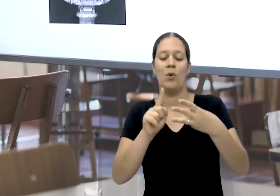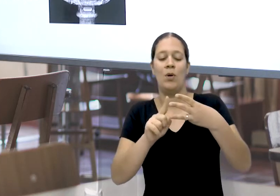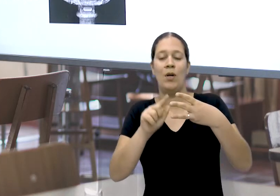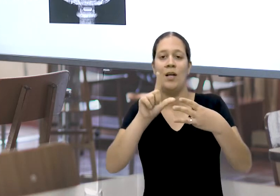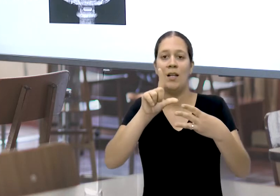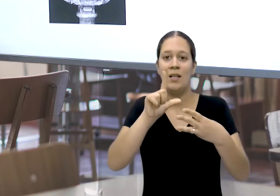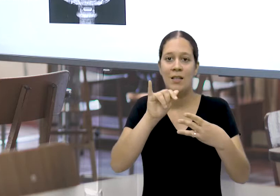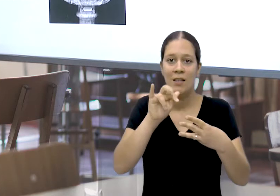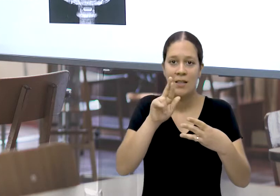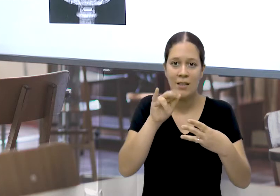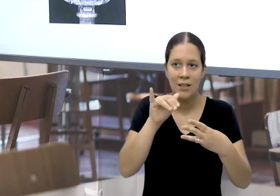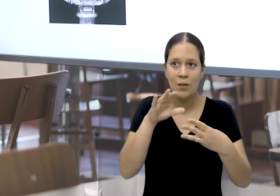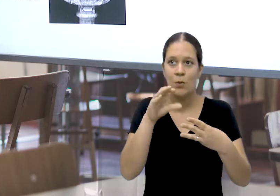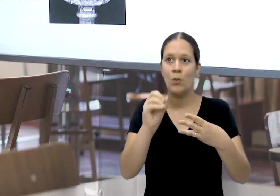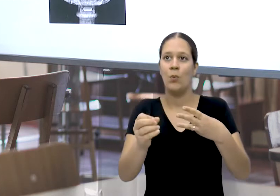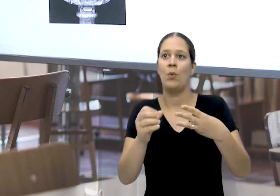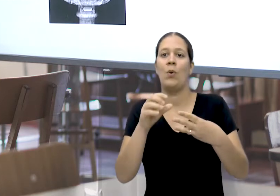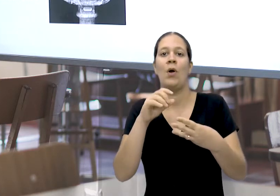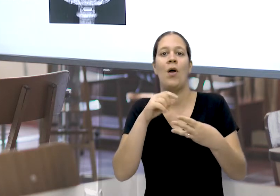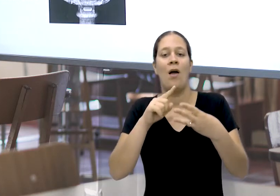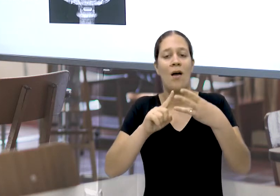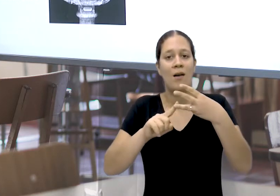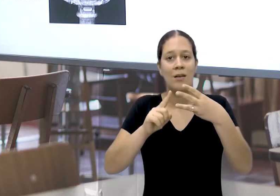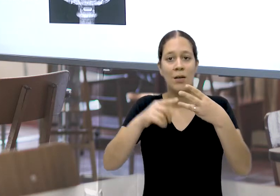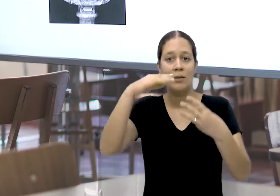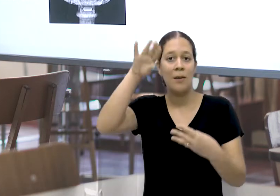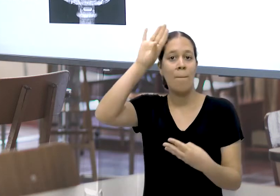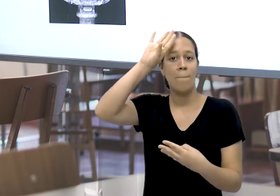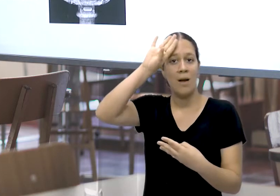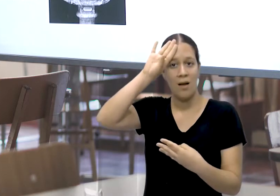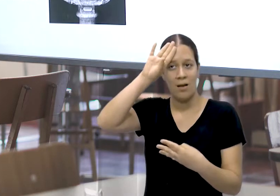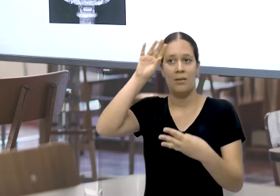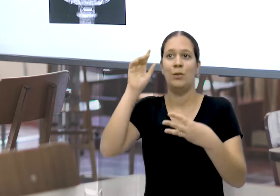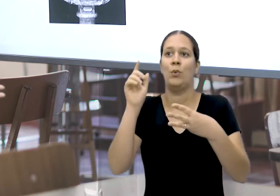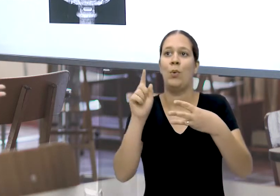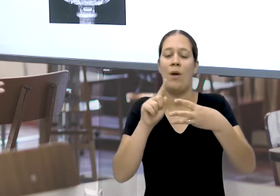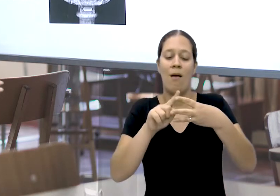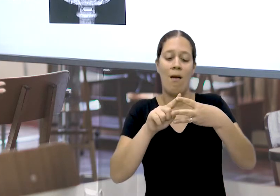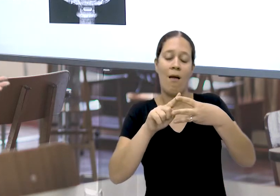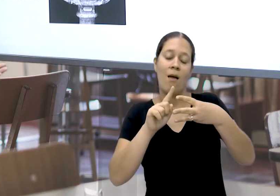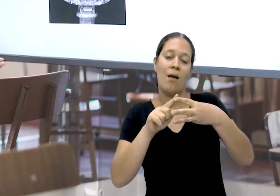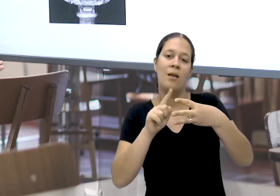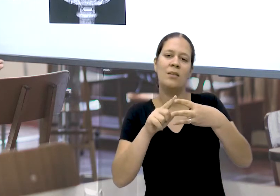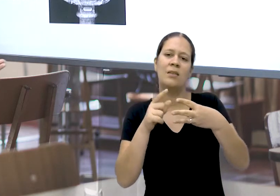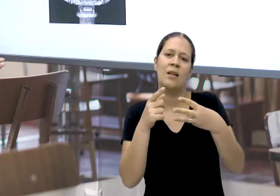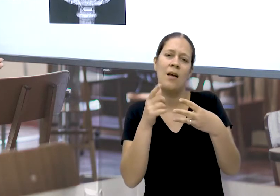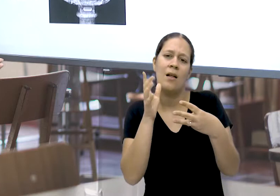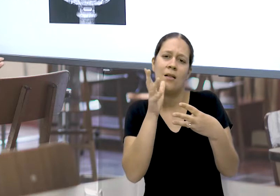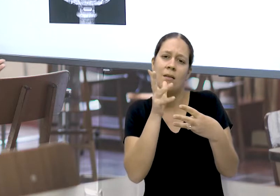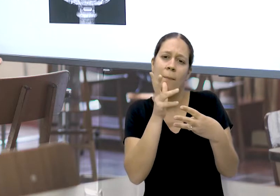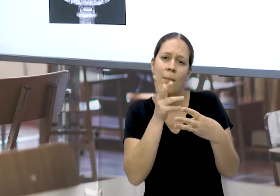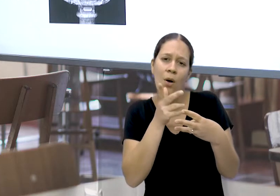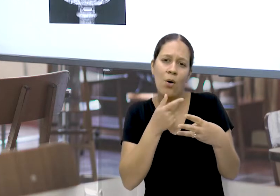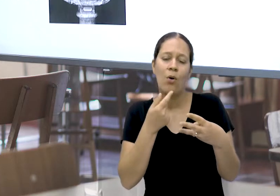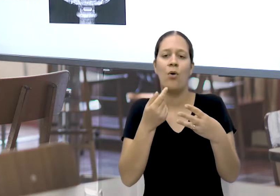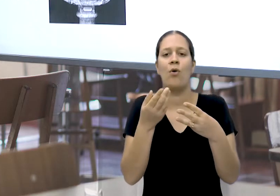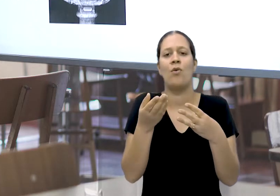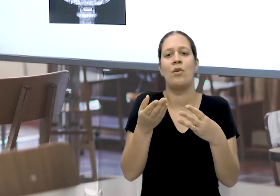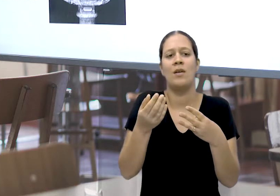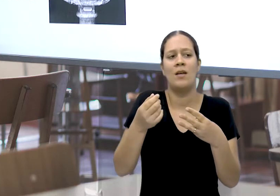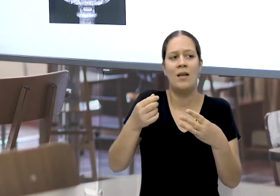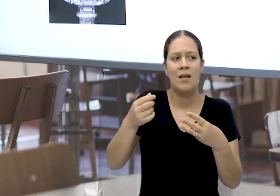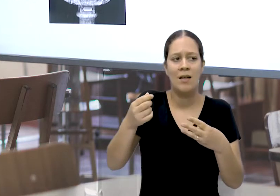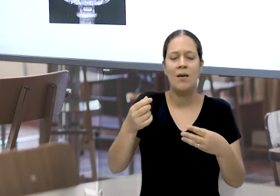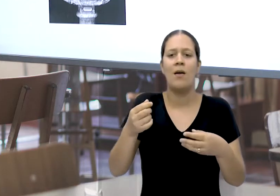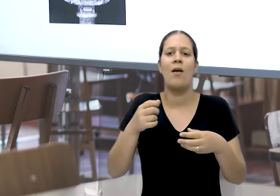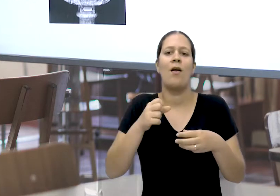mais emocionais. E a gente vai ter em forma de poemas longos, como eu disse, mas também pode ser que